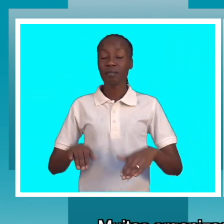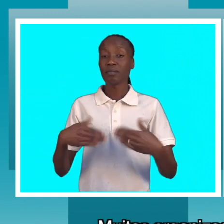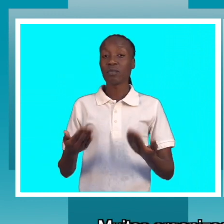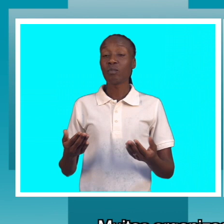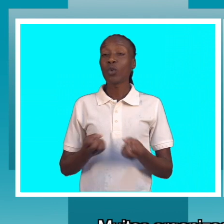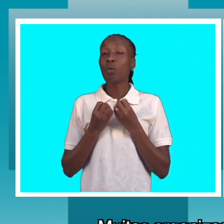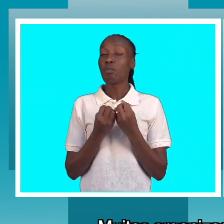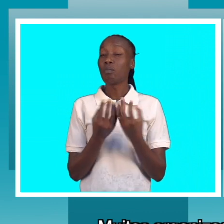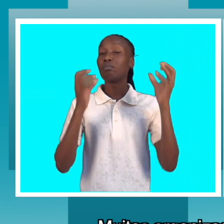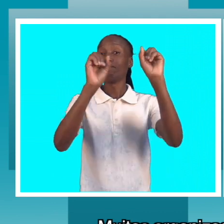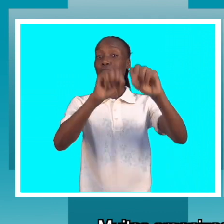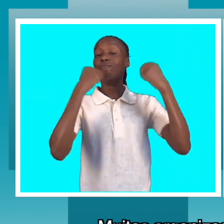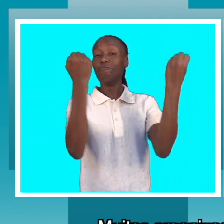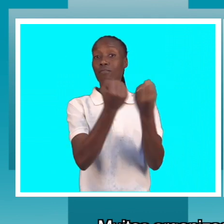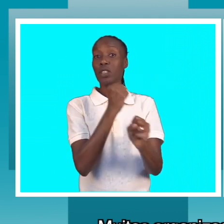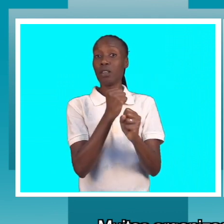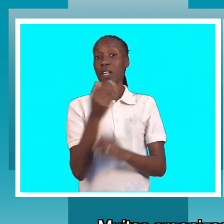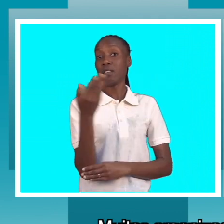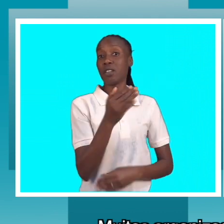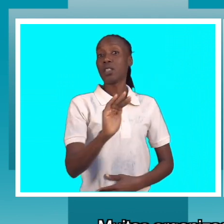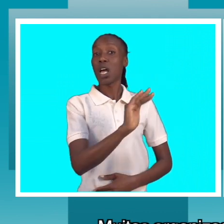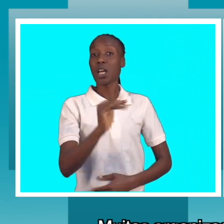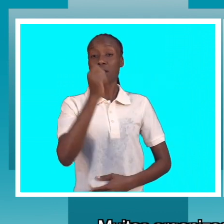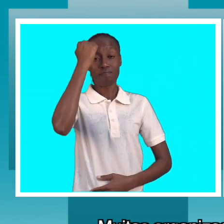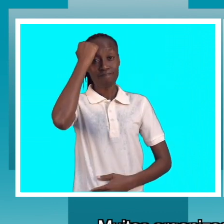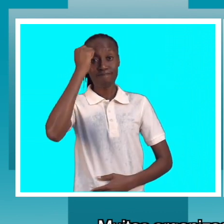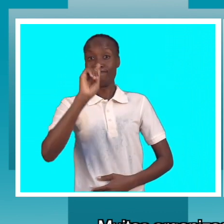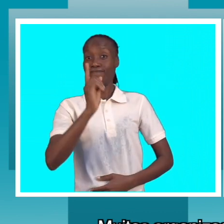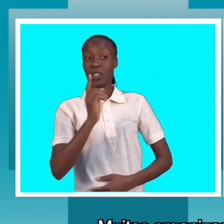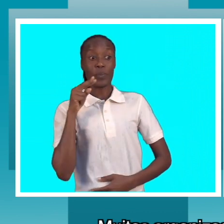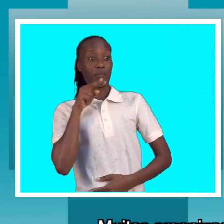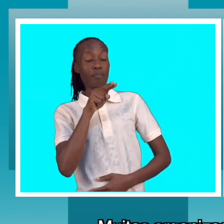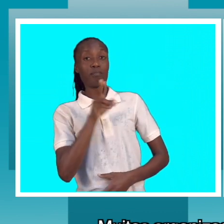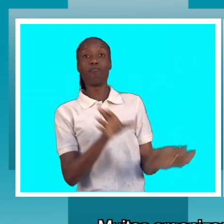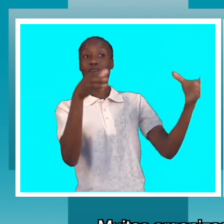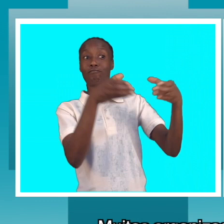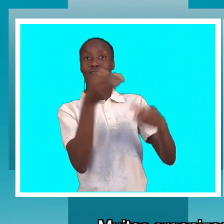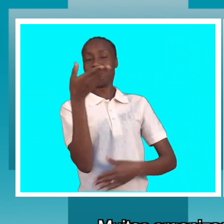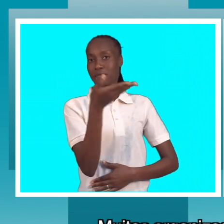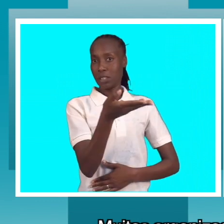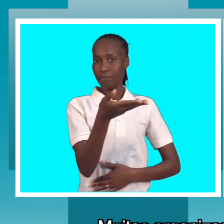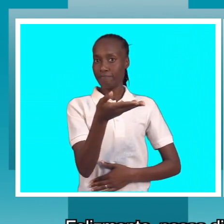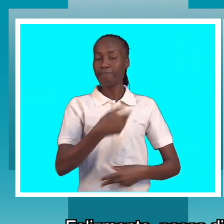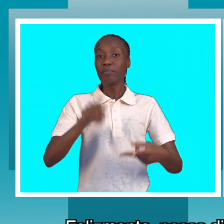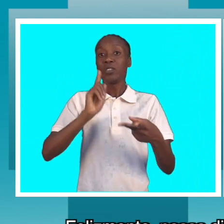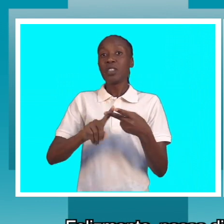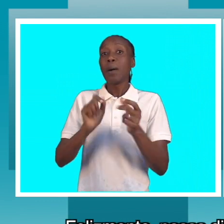De muitas das organizações que trabalham nesta área, não têm olhado o suficiente para este grupo.